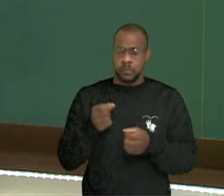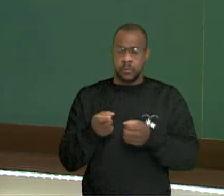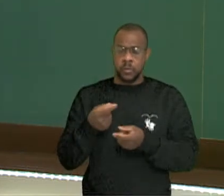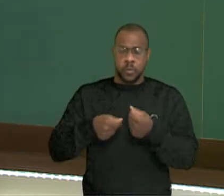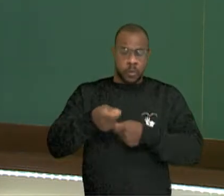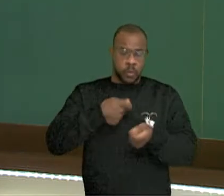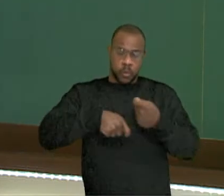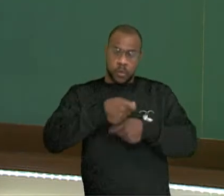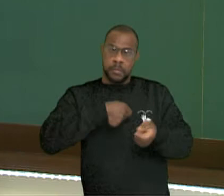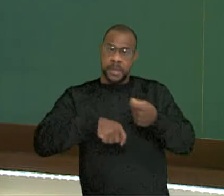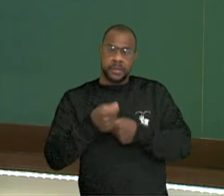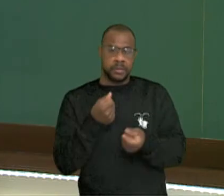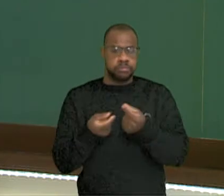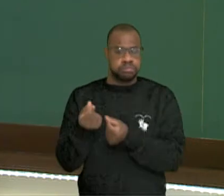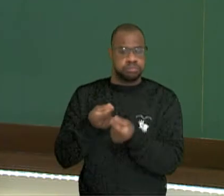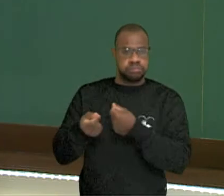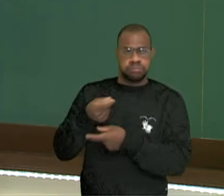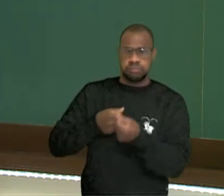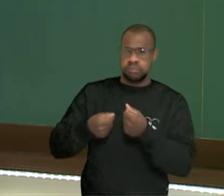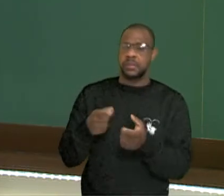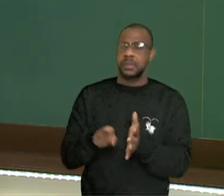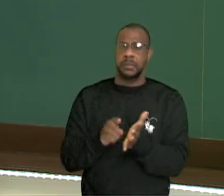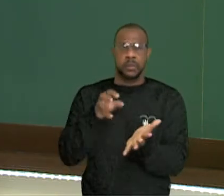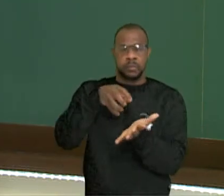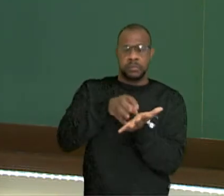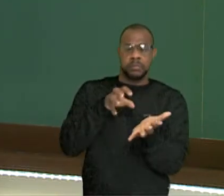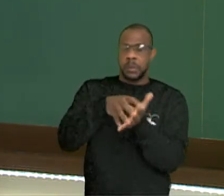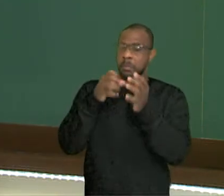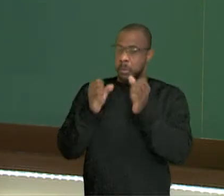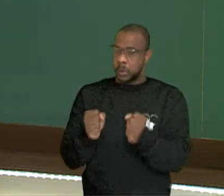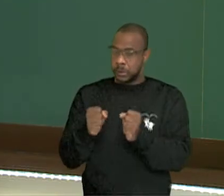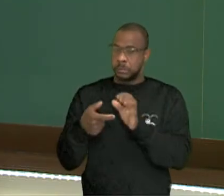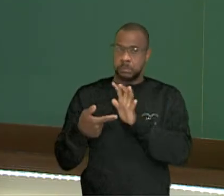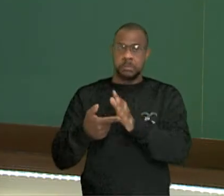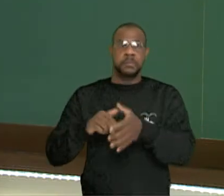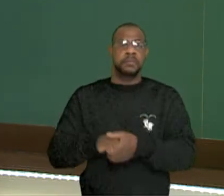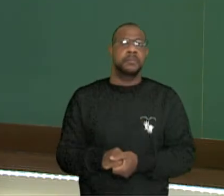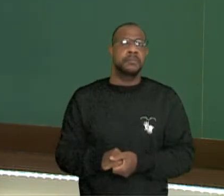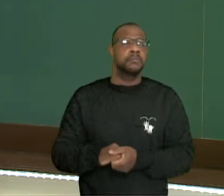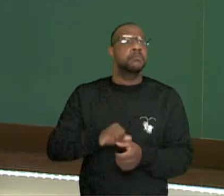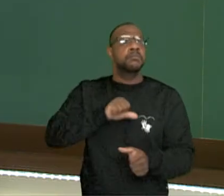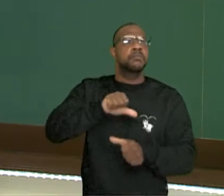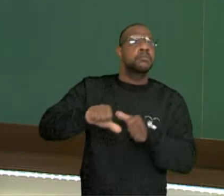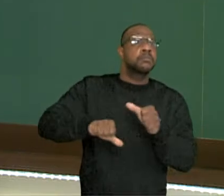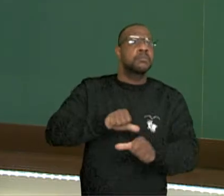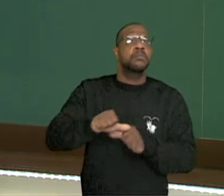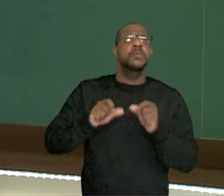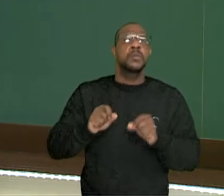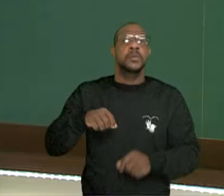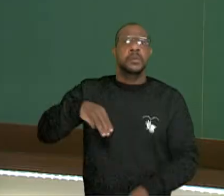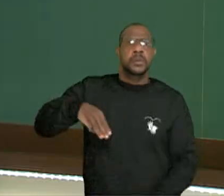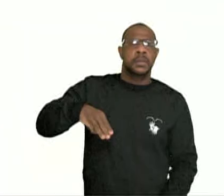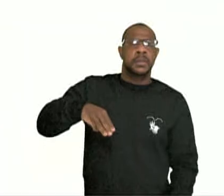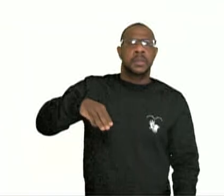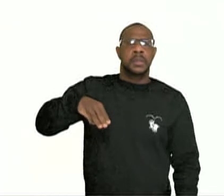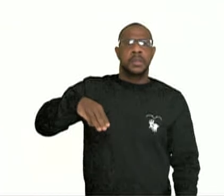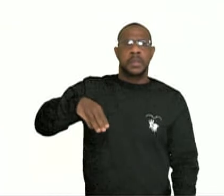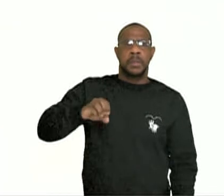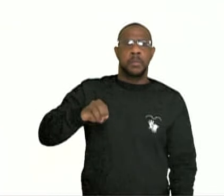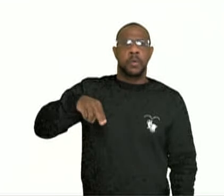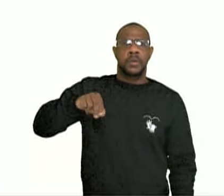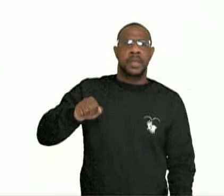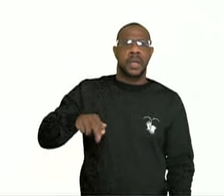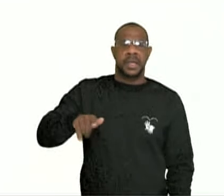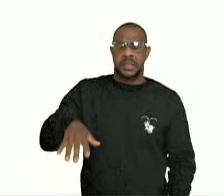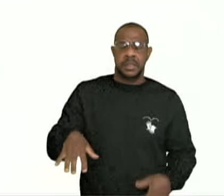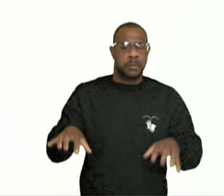com a economia e com as instituições de poder, Restauração da monarquia, Após a